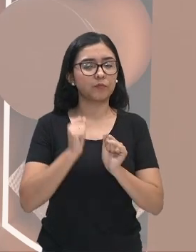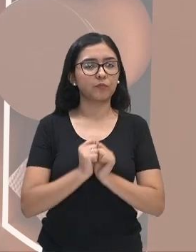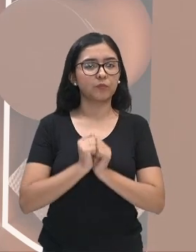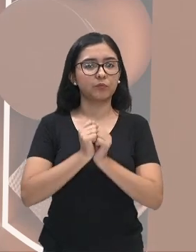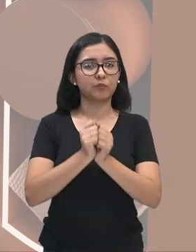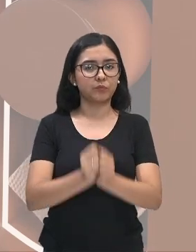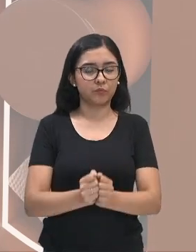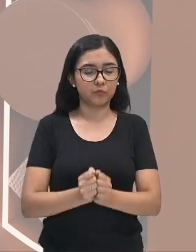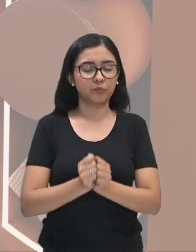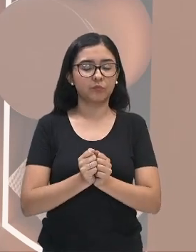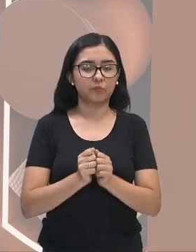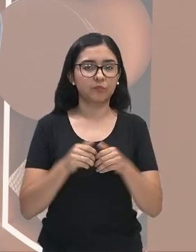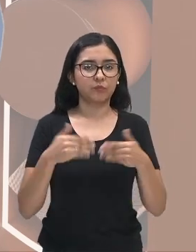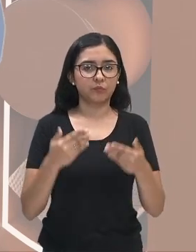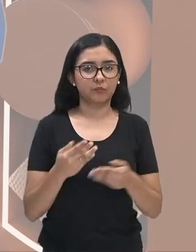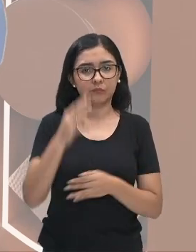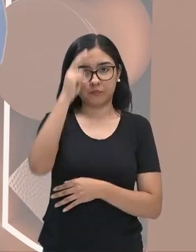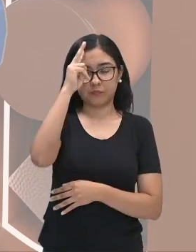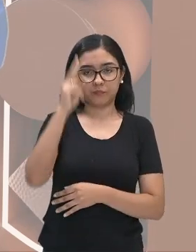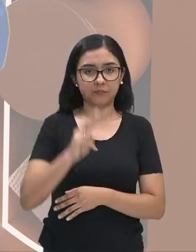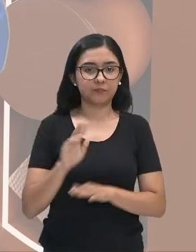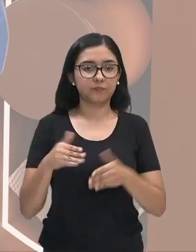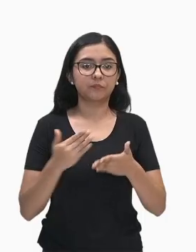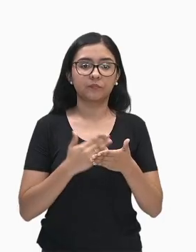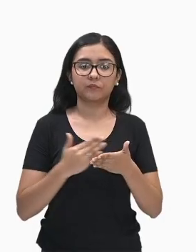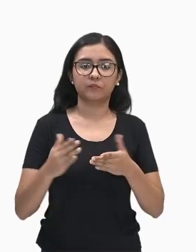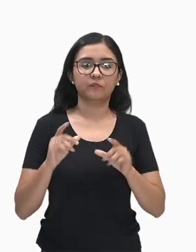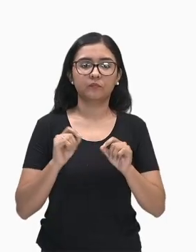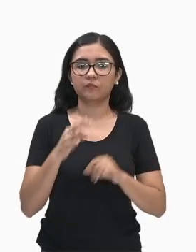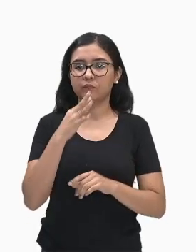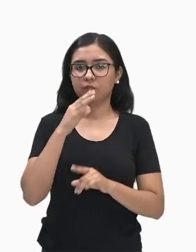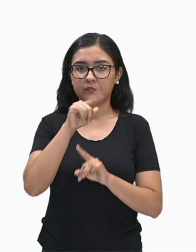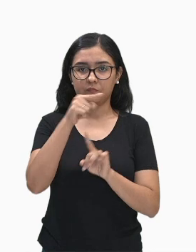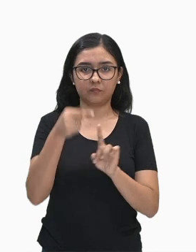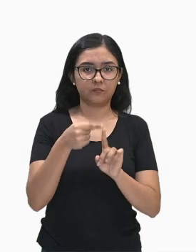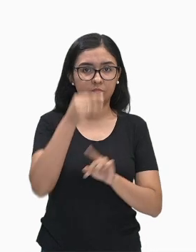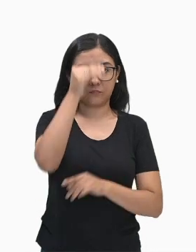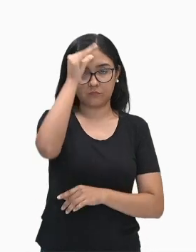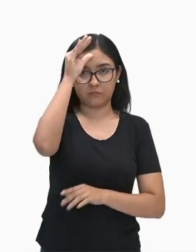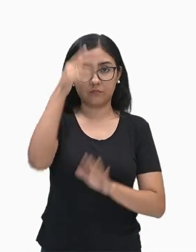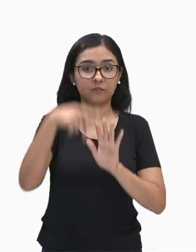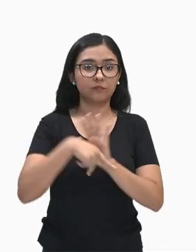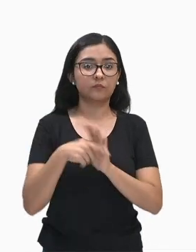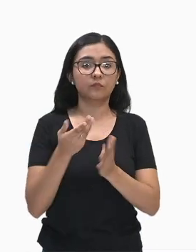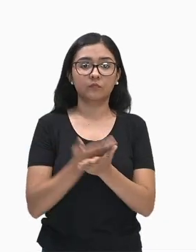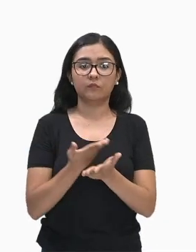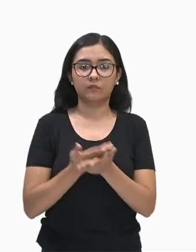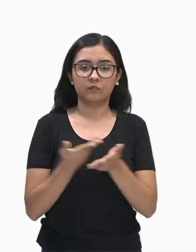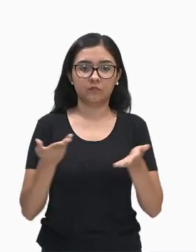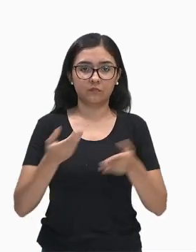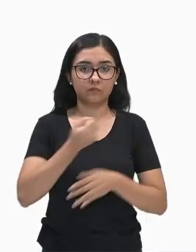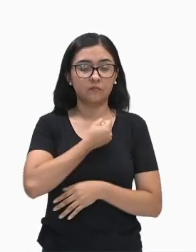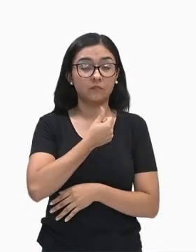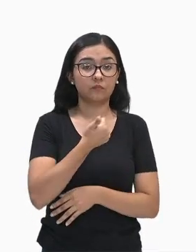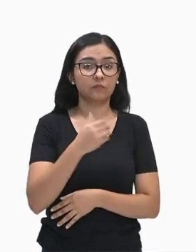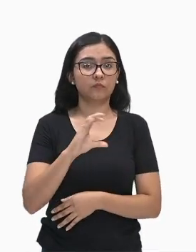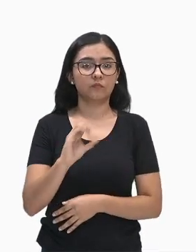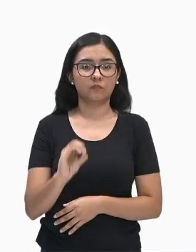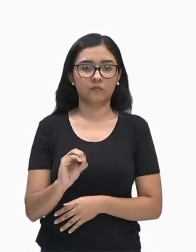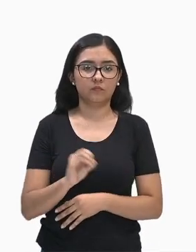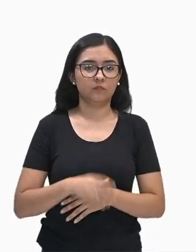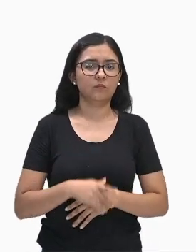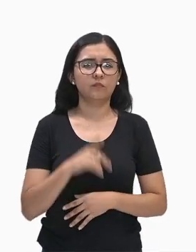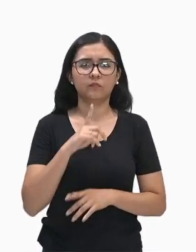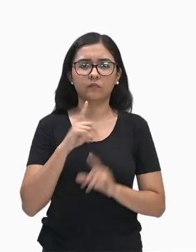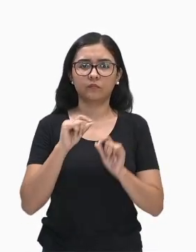aqui pelos caminhos da história. E vamos começar conhecendo o objeto de conhecimento da nossa aula. A aula de número 10 tem